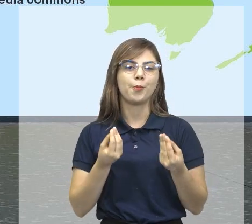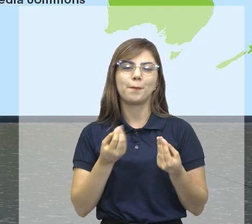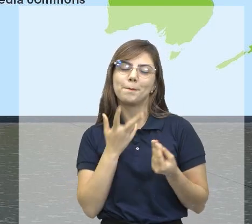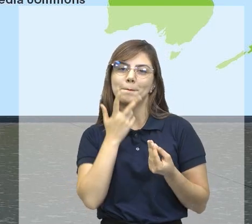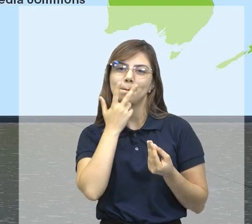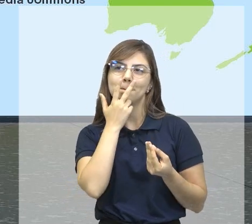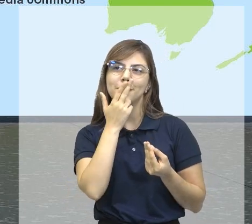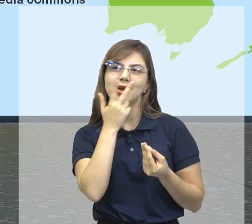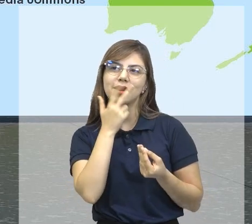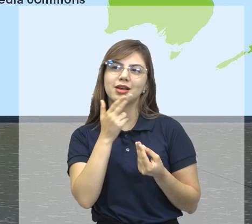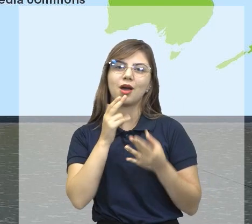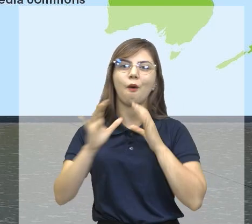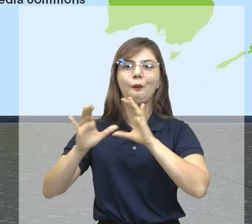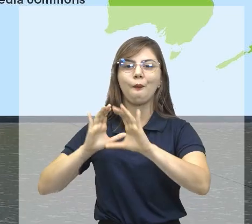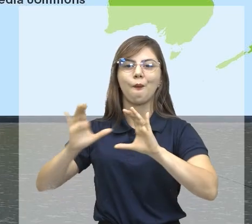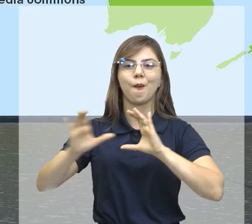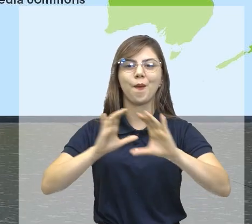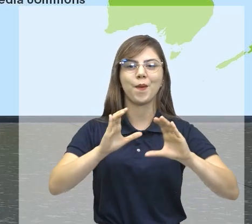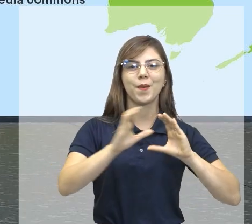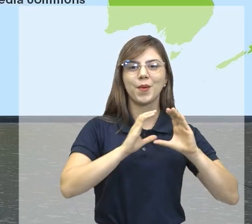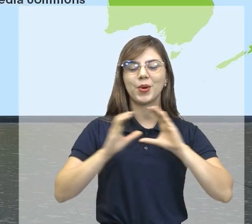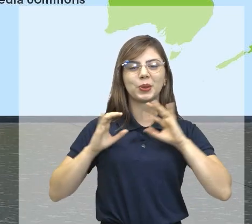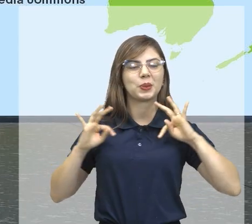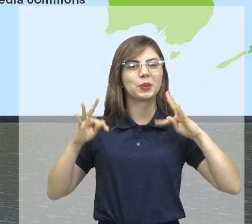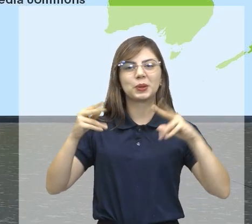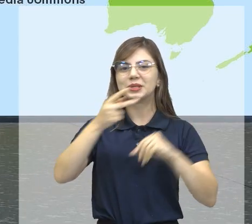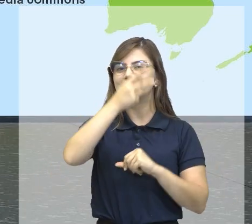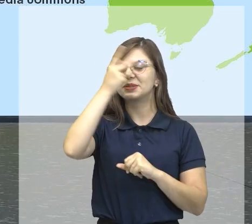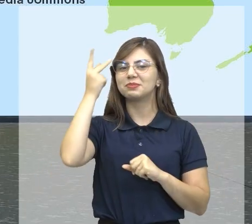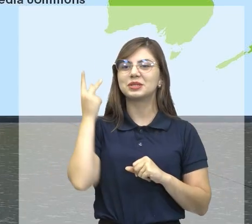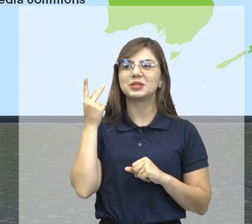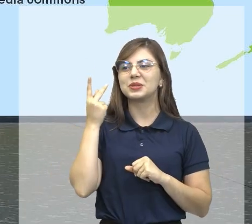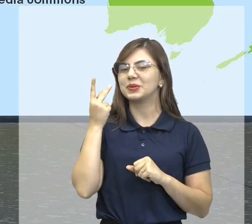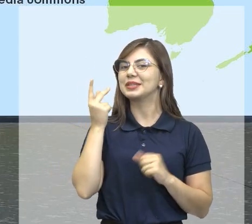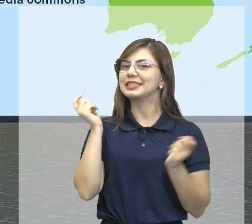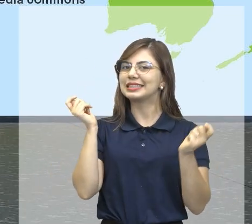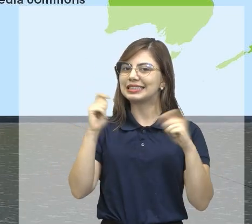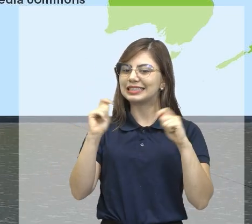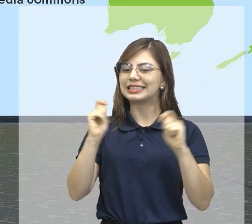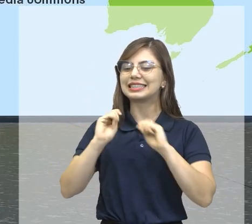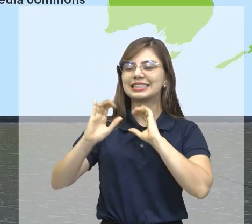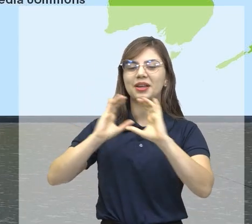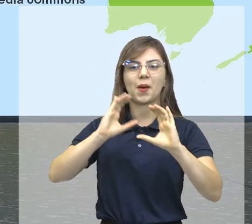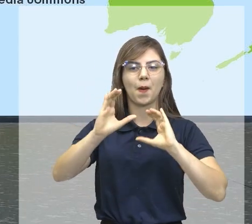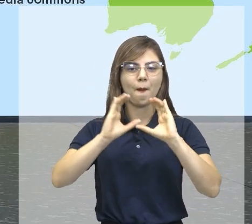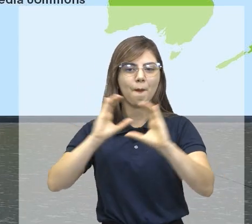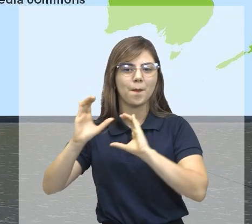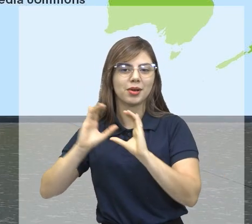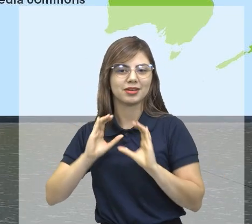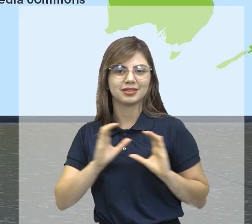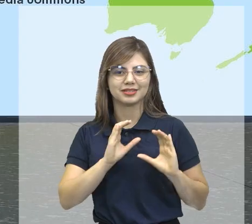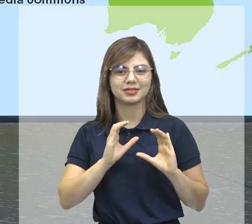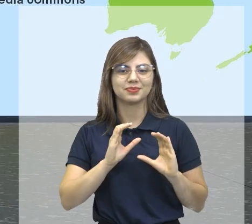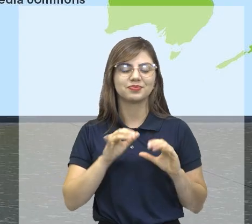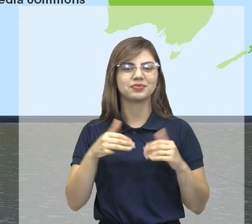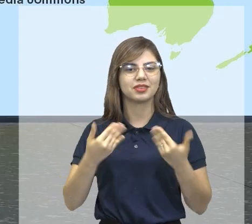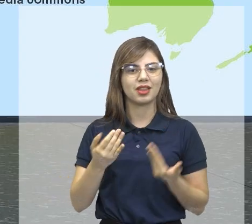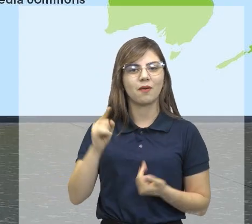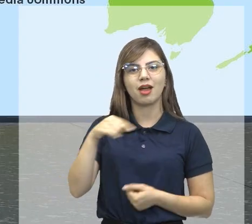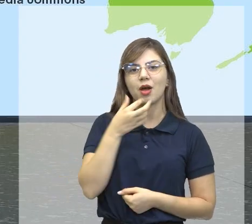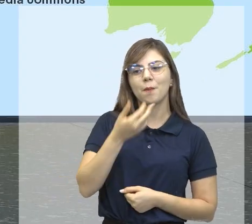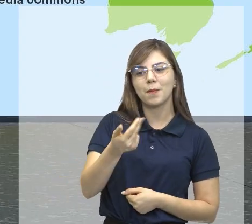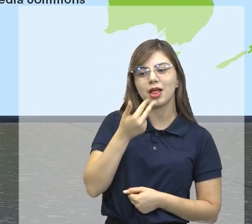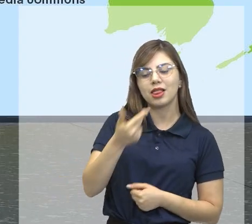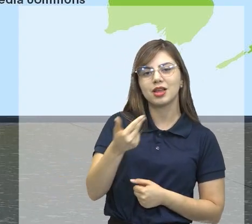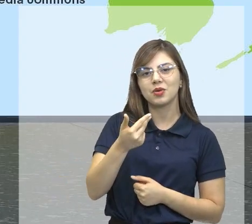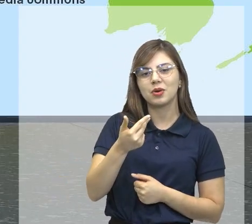ponte. Vocês viram agora há pouco, né? Entre pessoas de línguas diferentes. Então, essa língua é uma língua de contato, para que outras